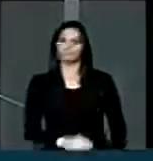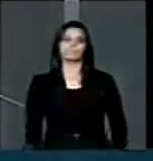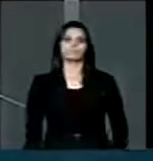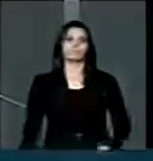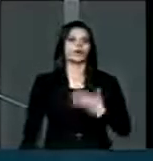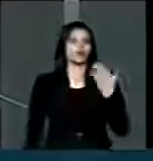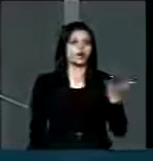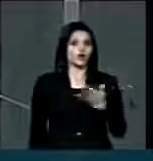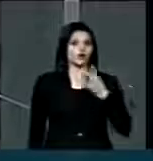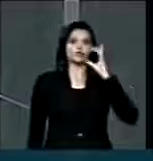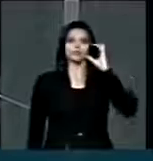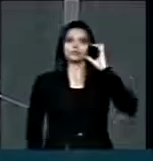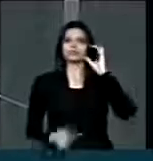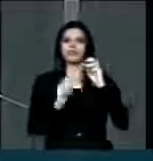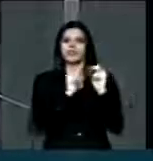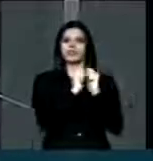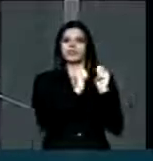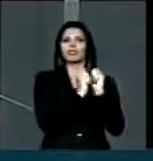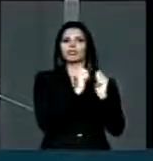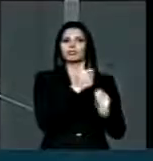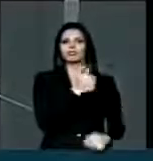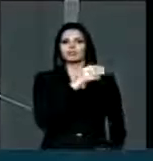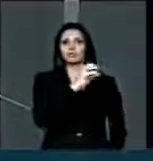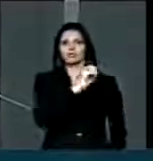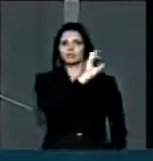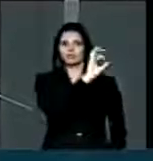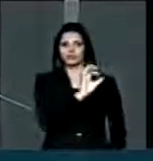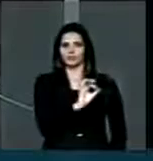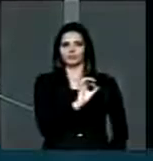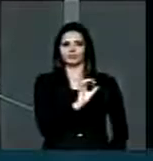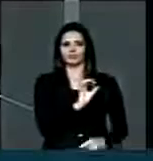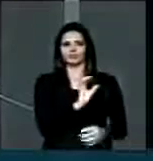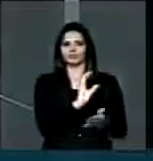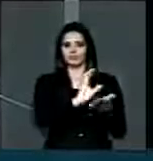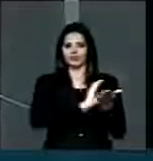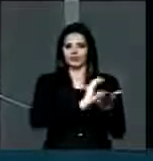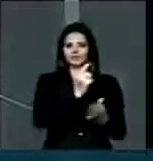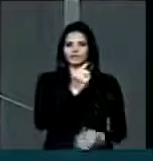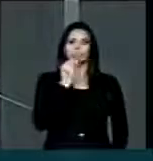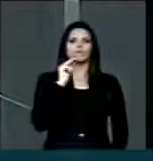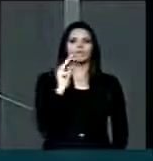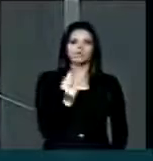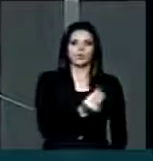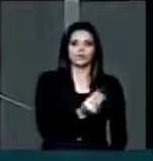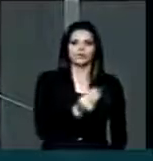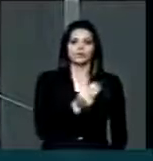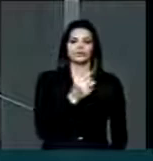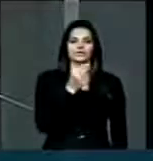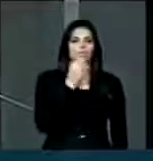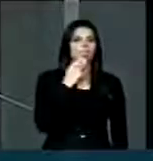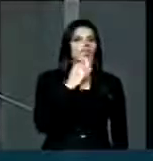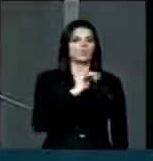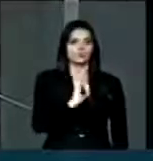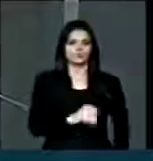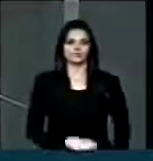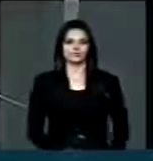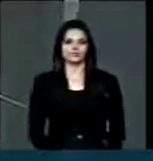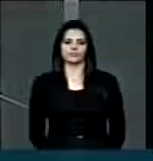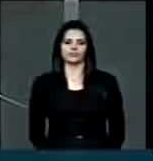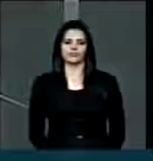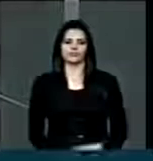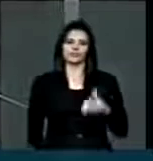um contingenciamento de 10%, 7 milhões de reais, 7 bilhões. Ela